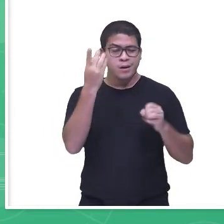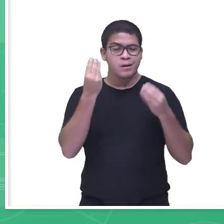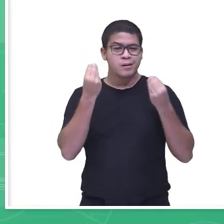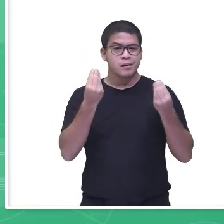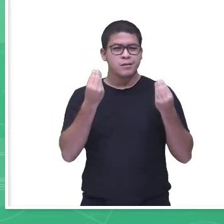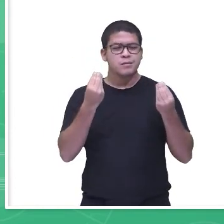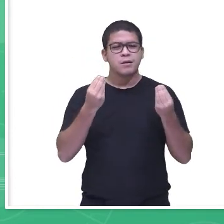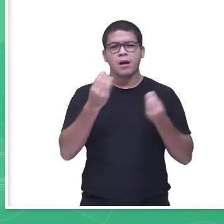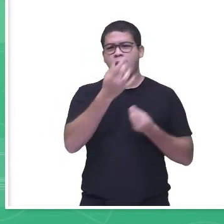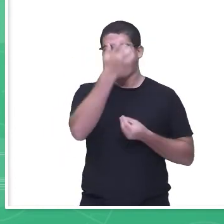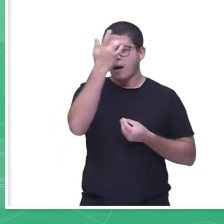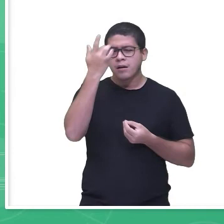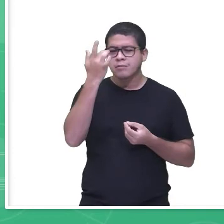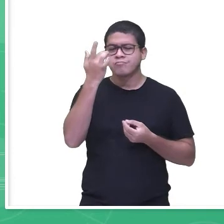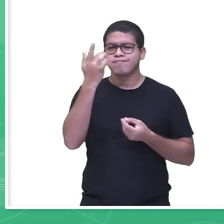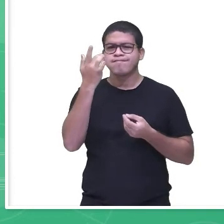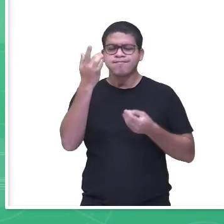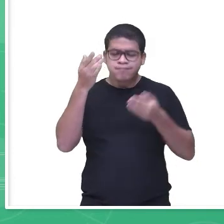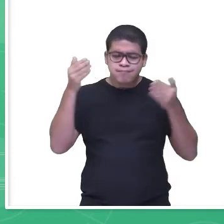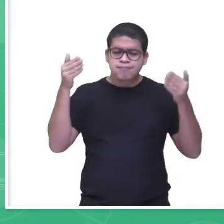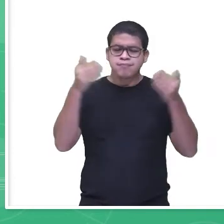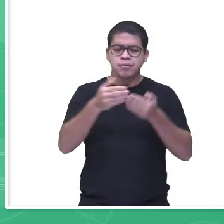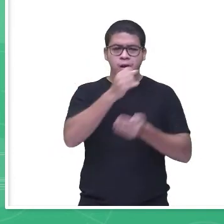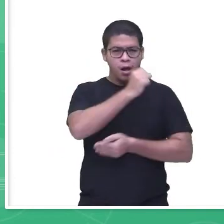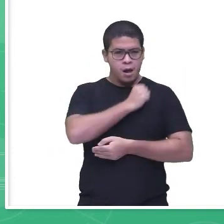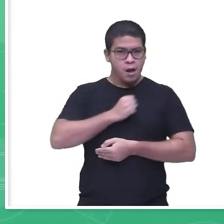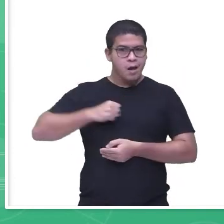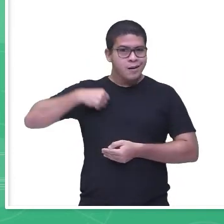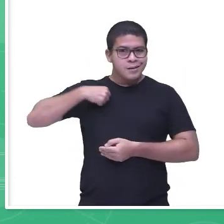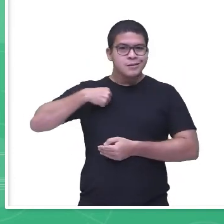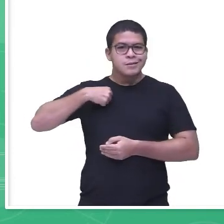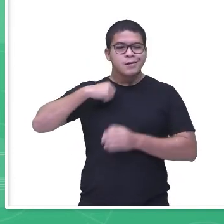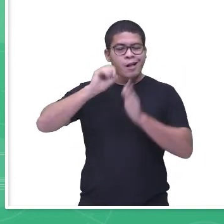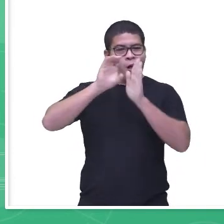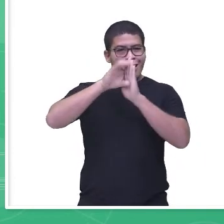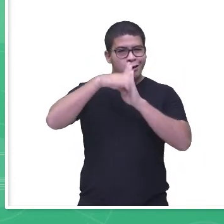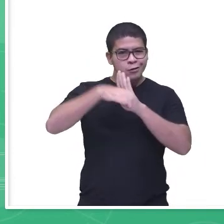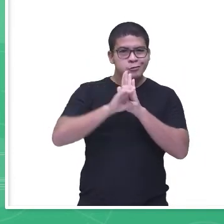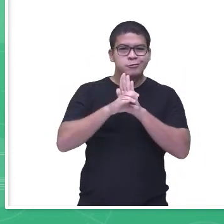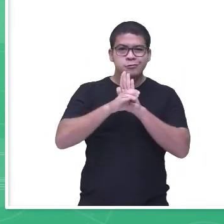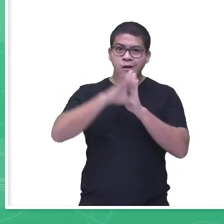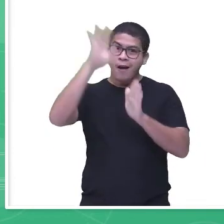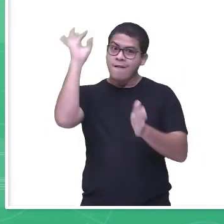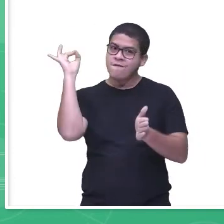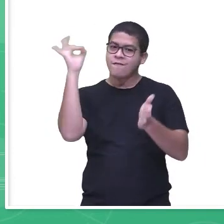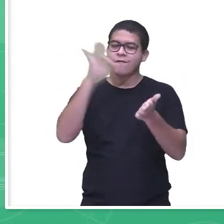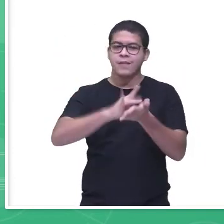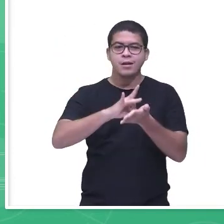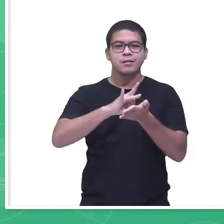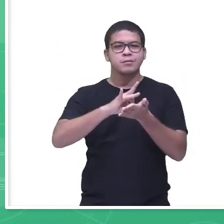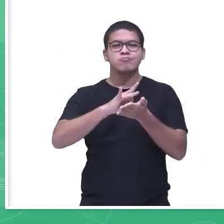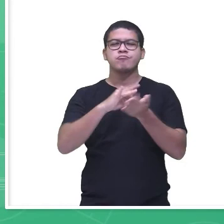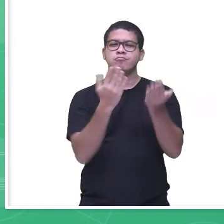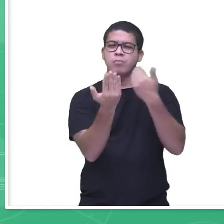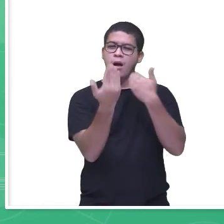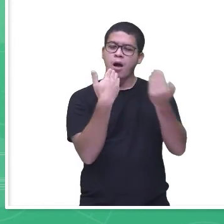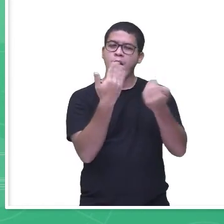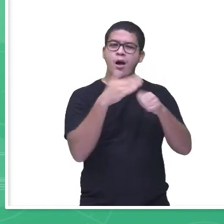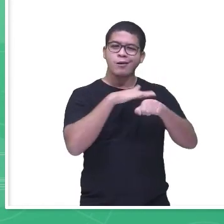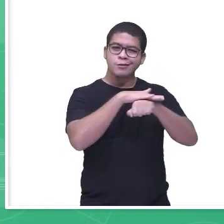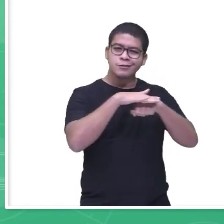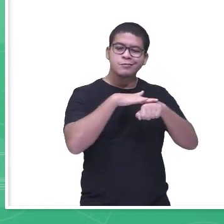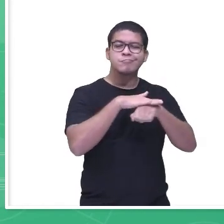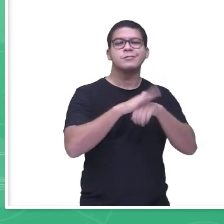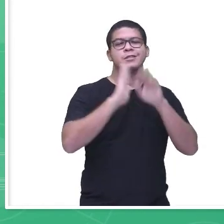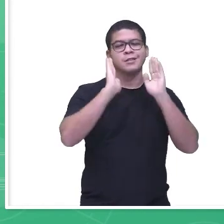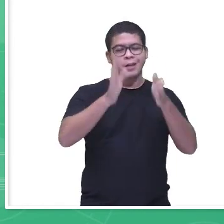com que as pessoas chegassem a conceitos verdadeiros por meio de conceitos que elas